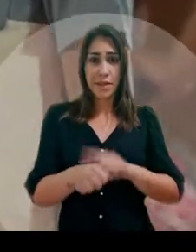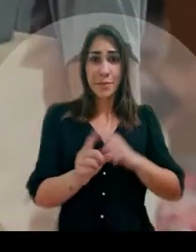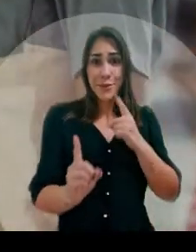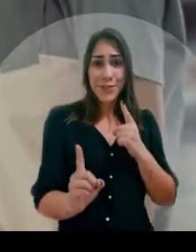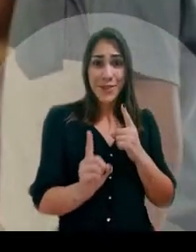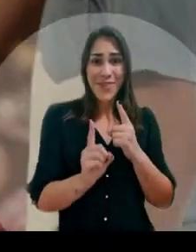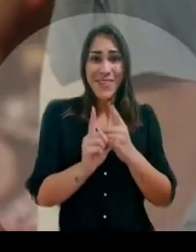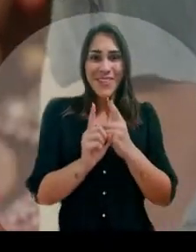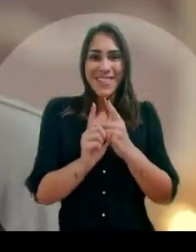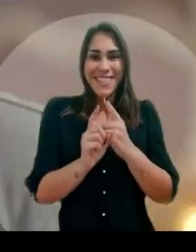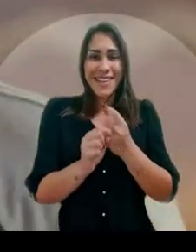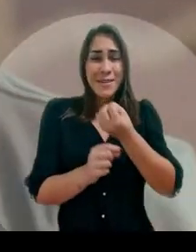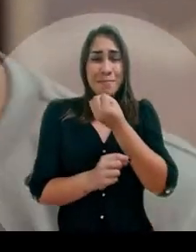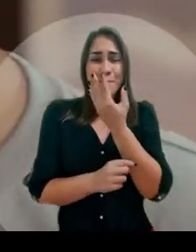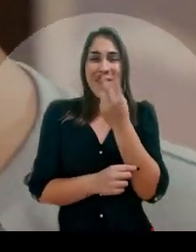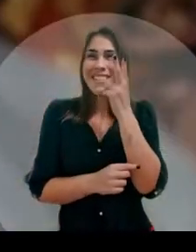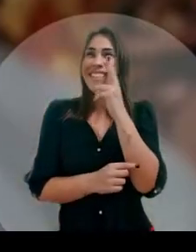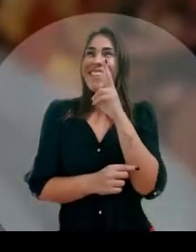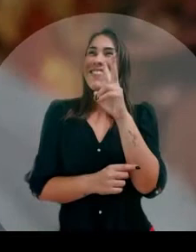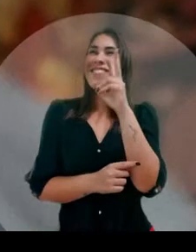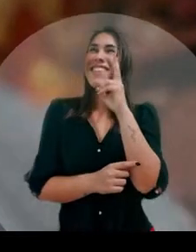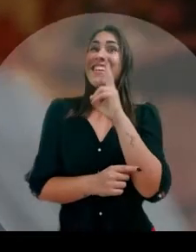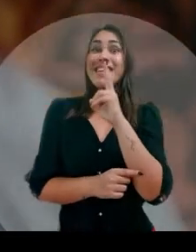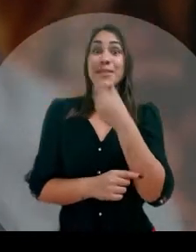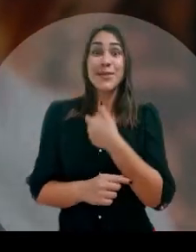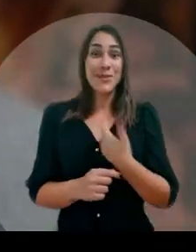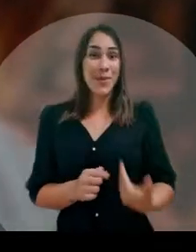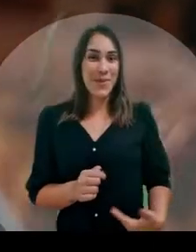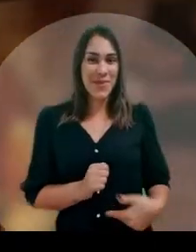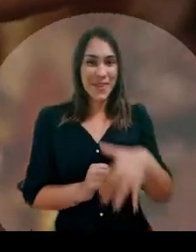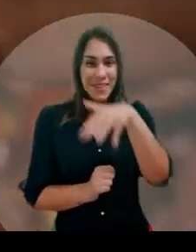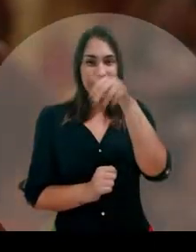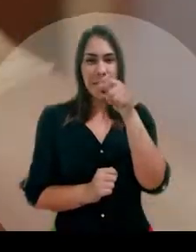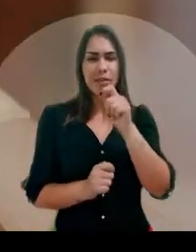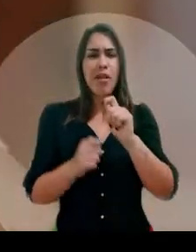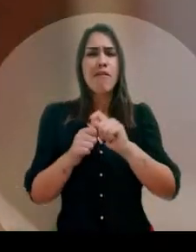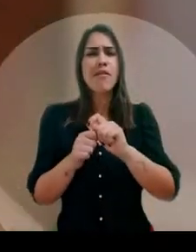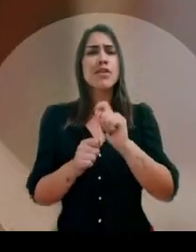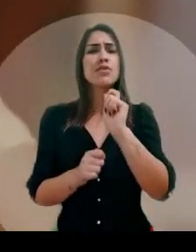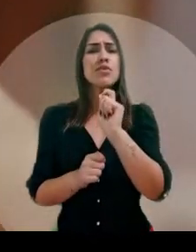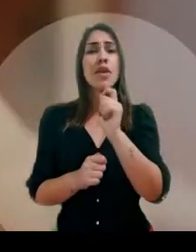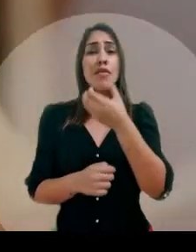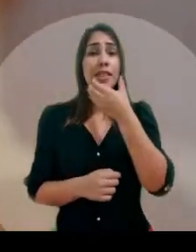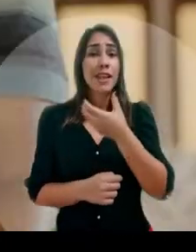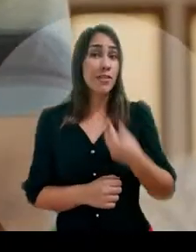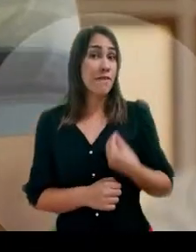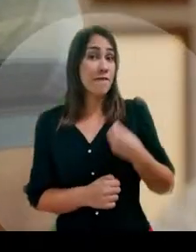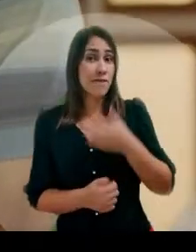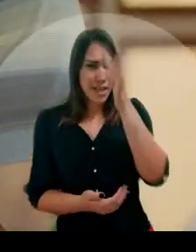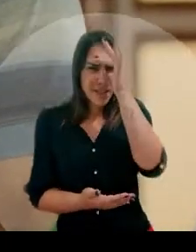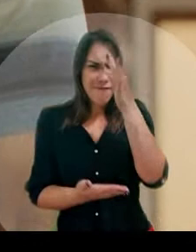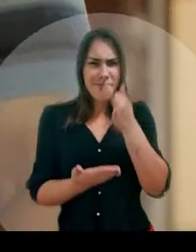o tipo de reencontros e boas recordações o governo de Mato Grosso realiza o natal